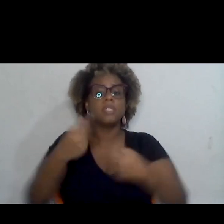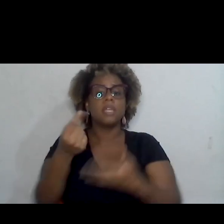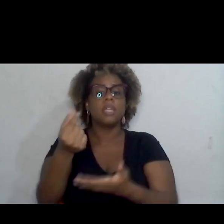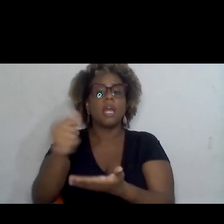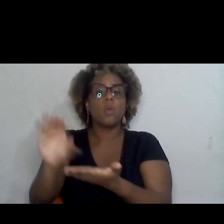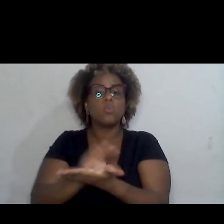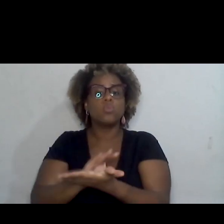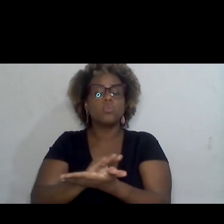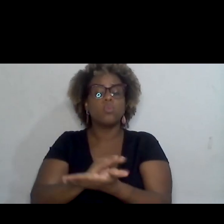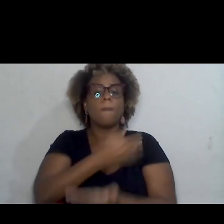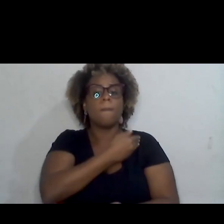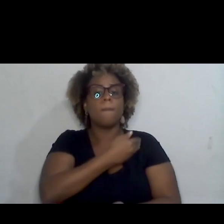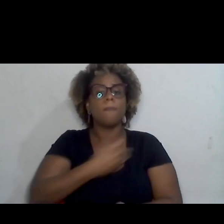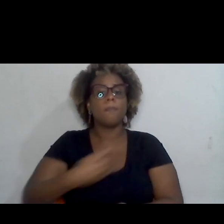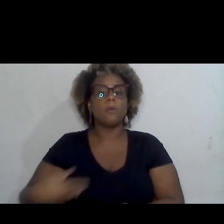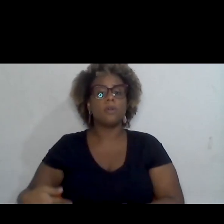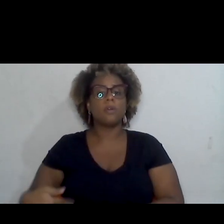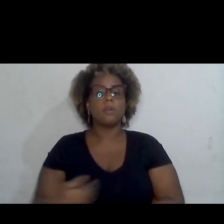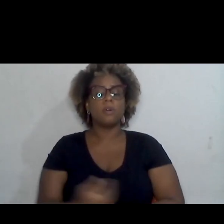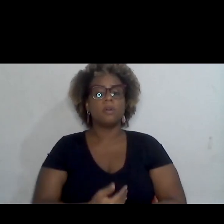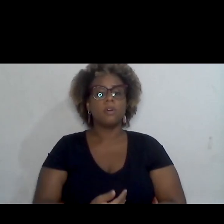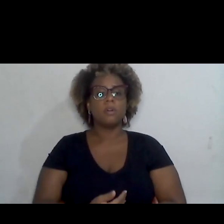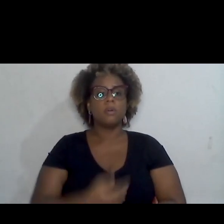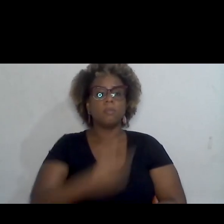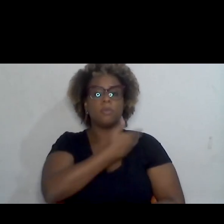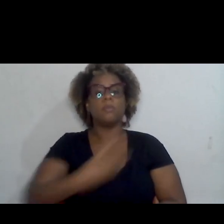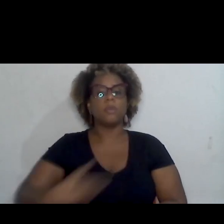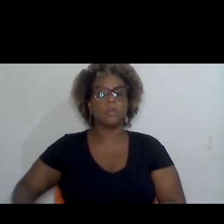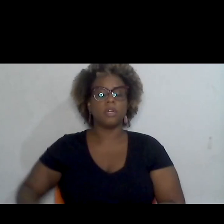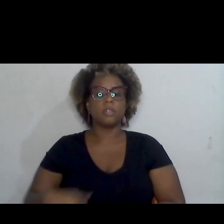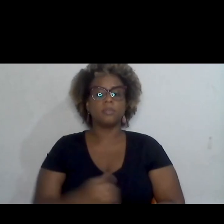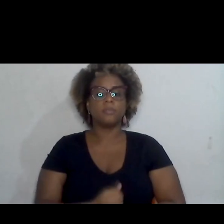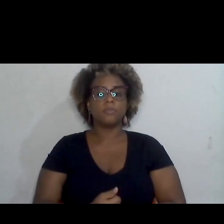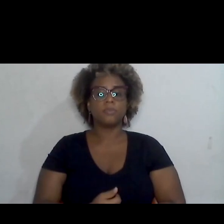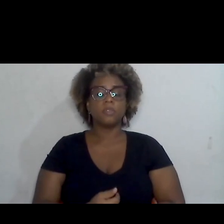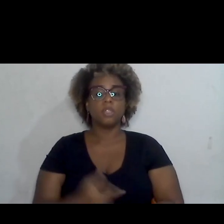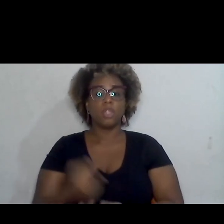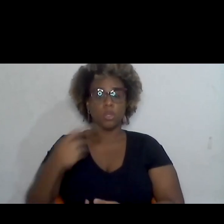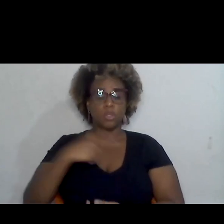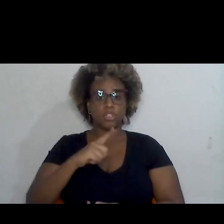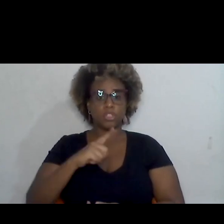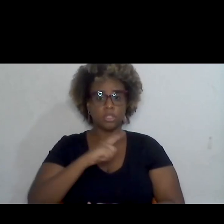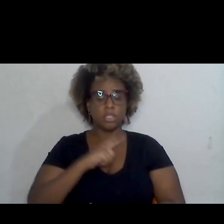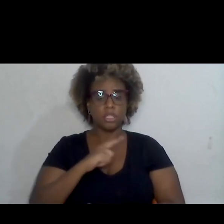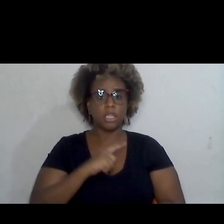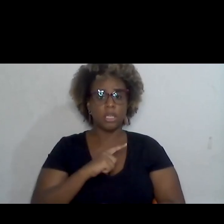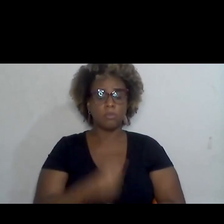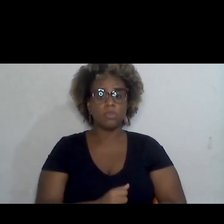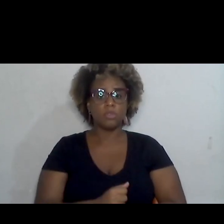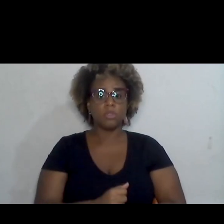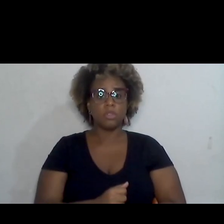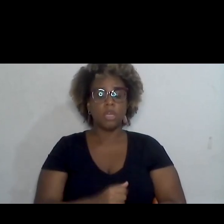pega esse edital e não entende para onde vai? Porque a gente que já pega, abre, a gente não entende para onde vai. Sugiro, inclusive,